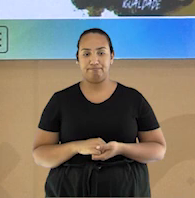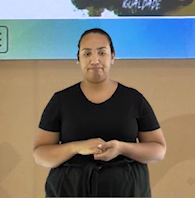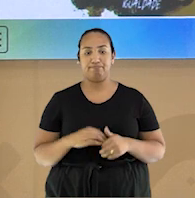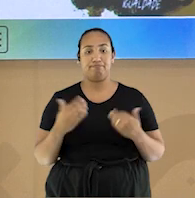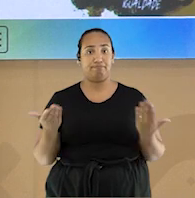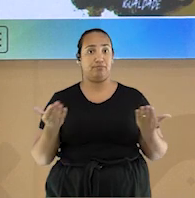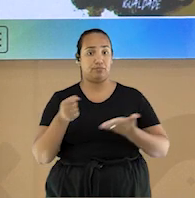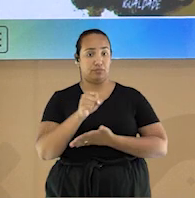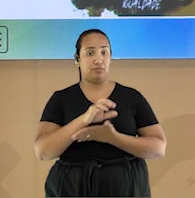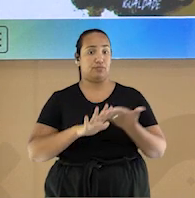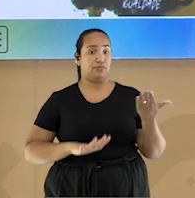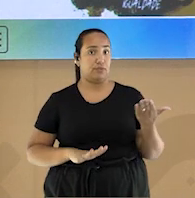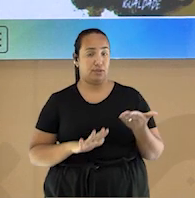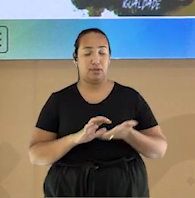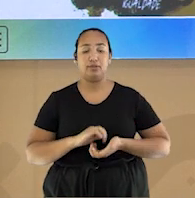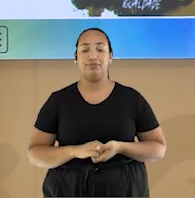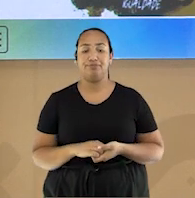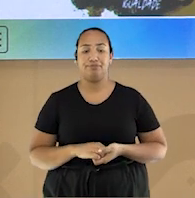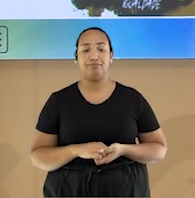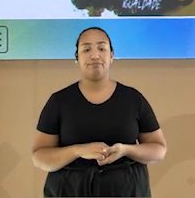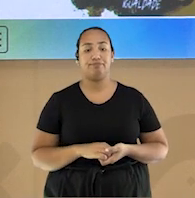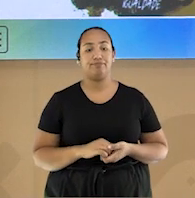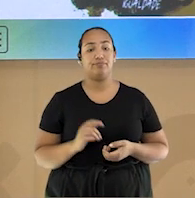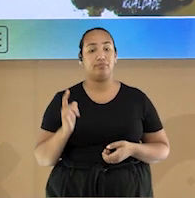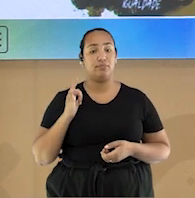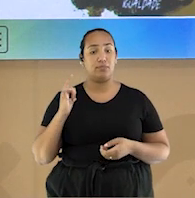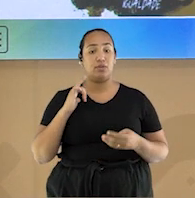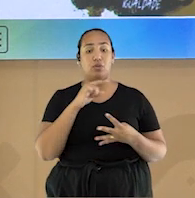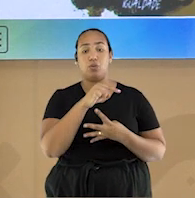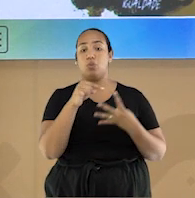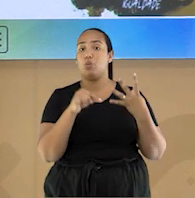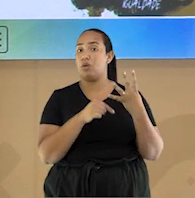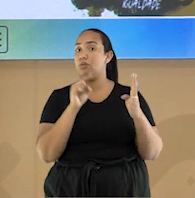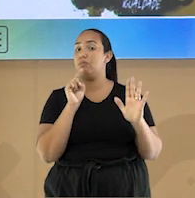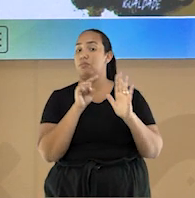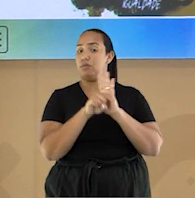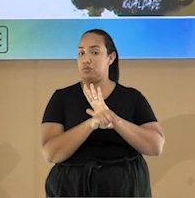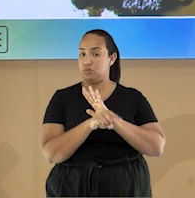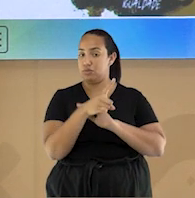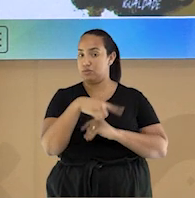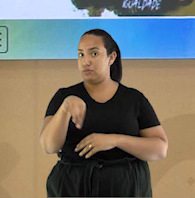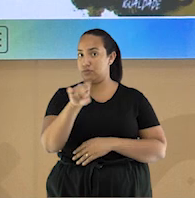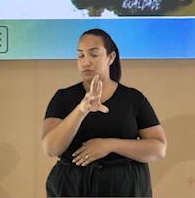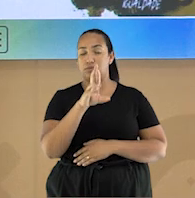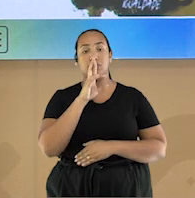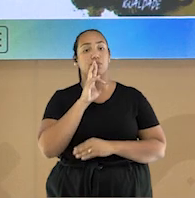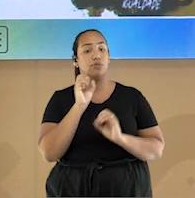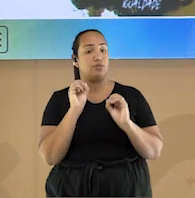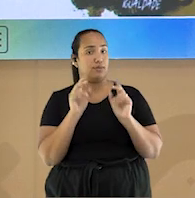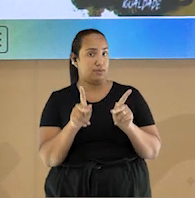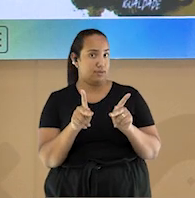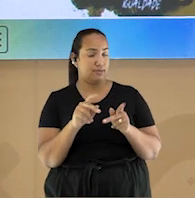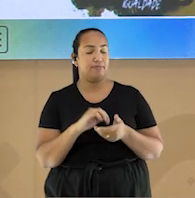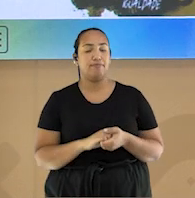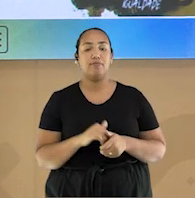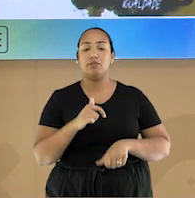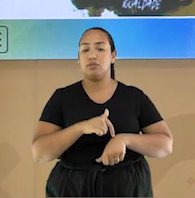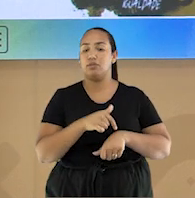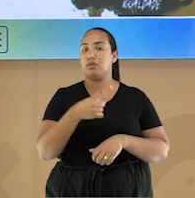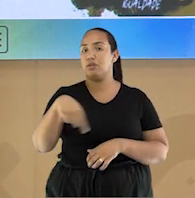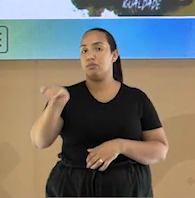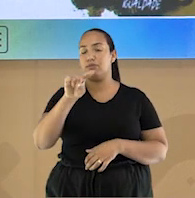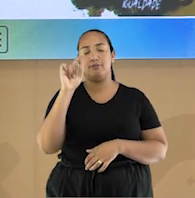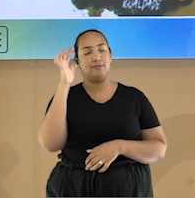fazer uma atividade? Bem, nós vamos ter aqui 4 perguntas, é um quiz para a gente responder. Fica ligado aí que você vai ter alguns segundos